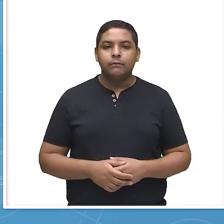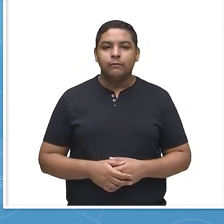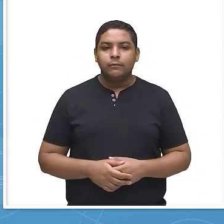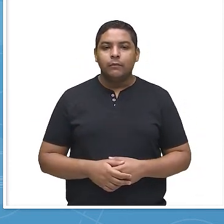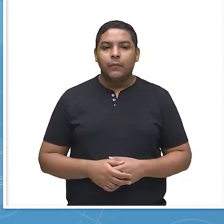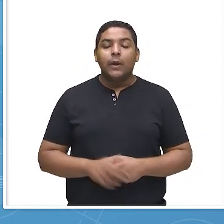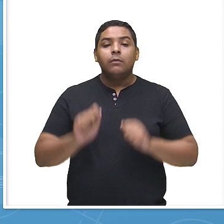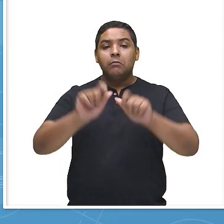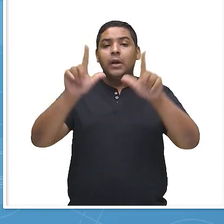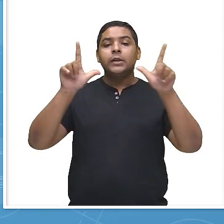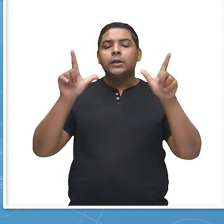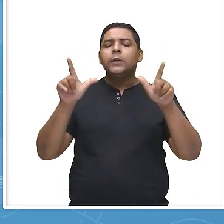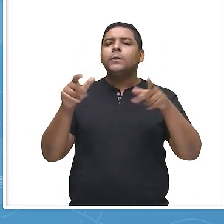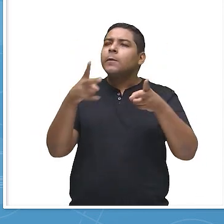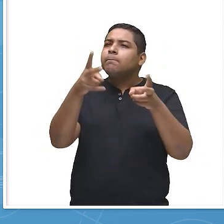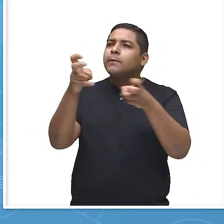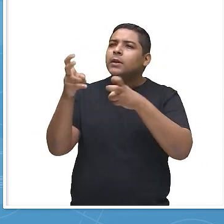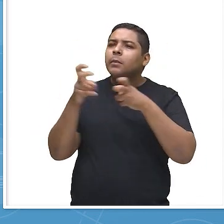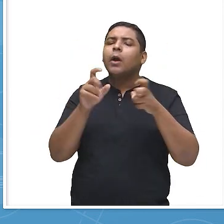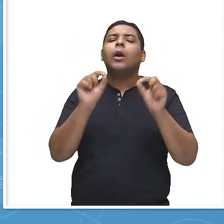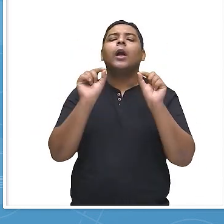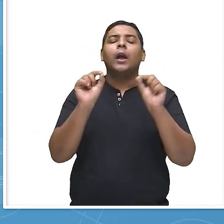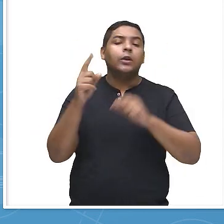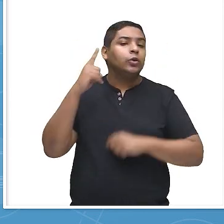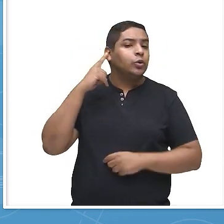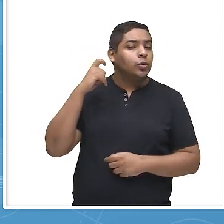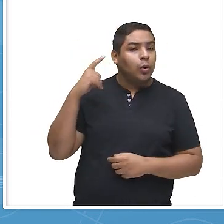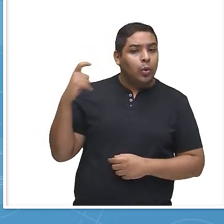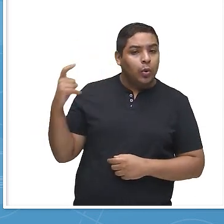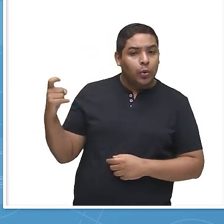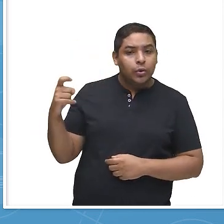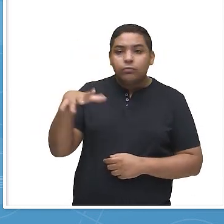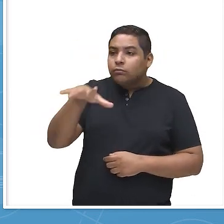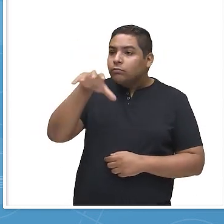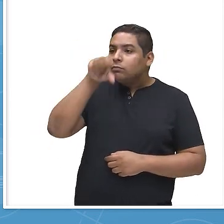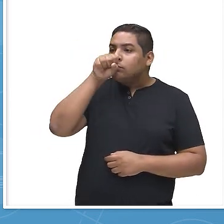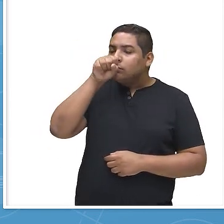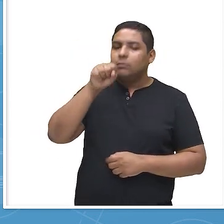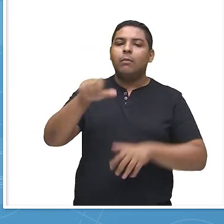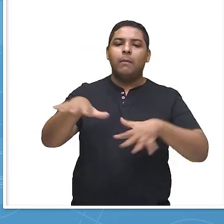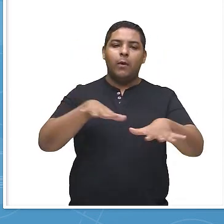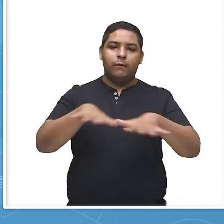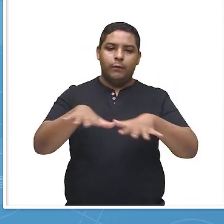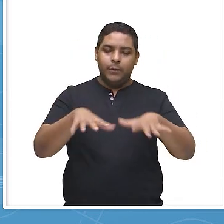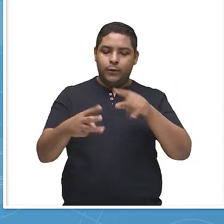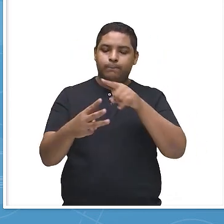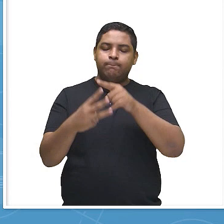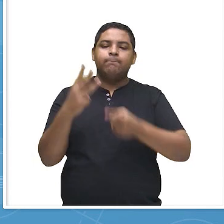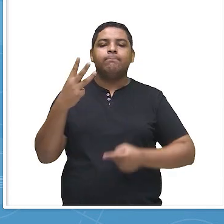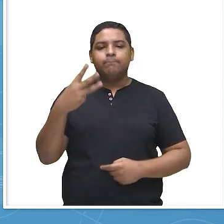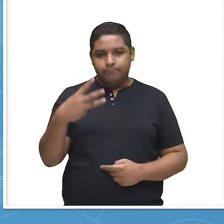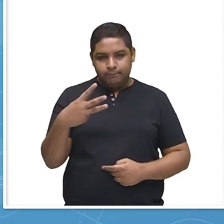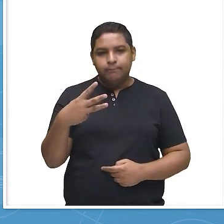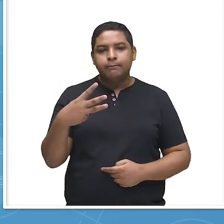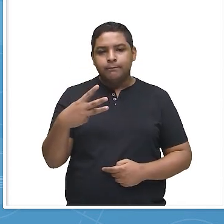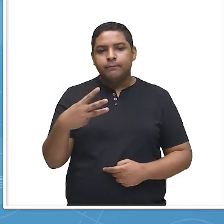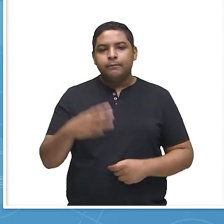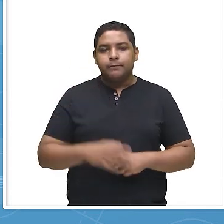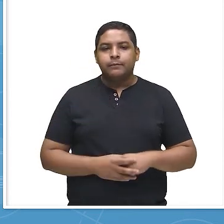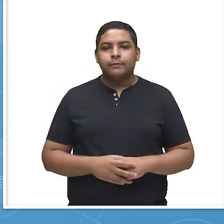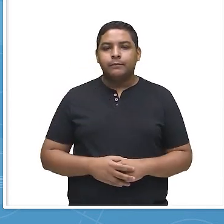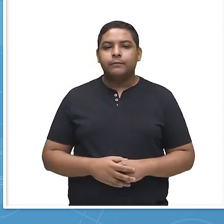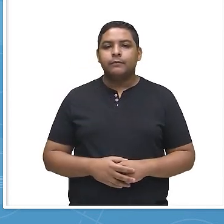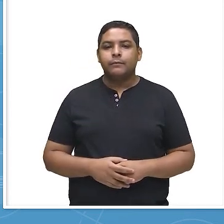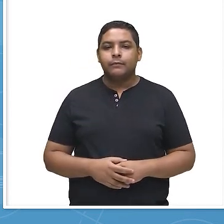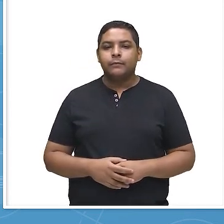de sons, odores e movimentos. A paisagem faz parte do